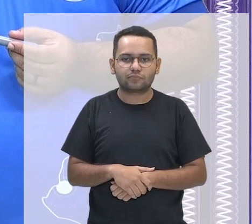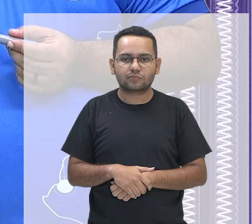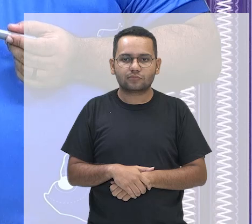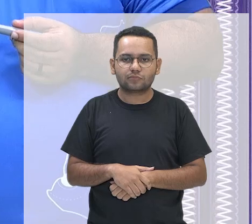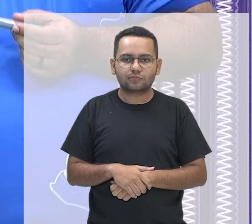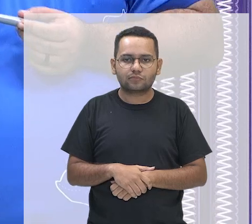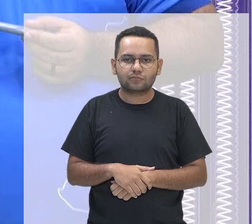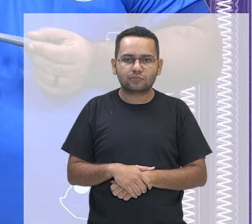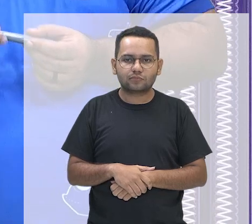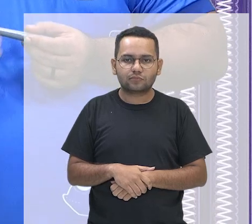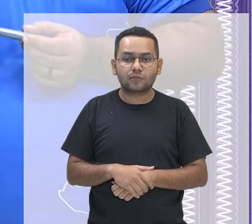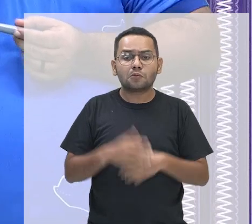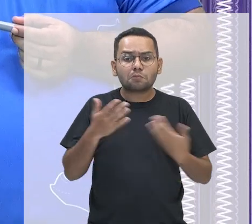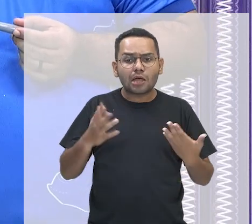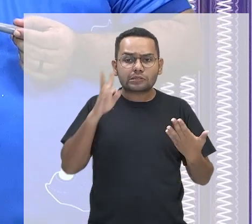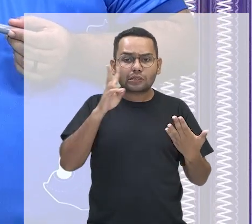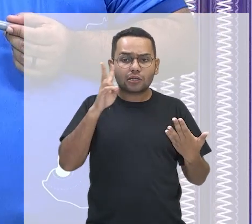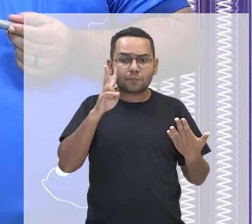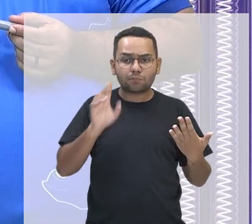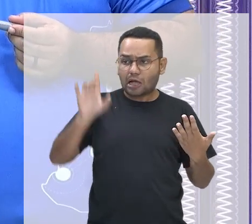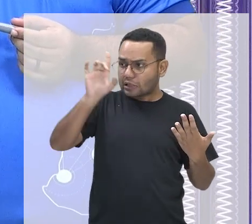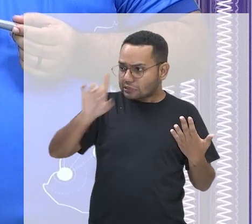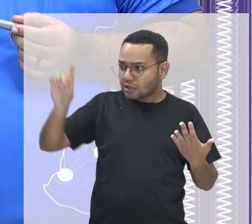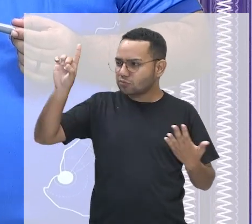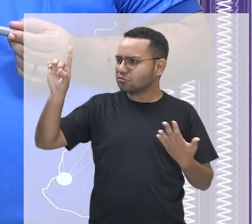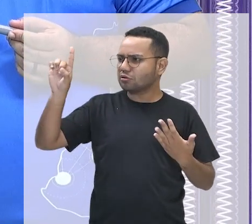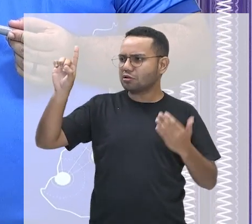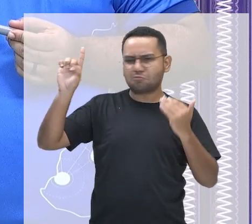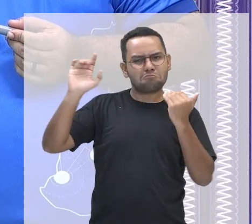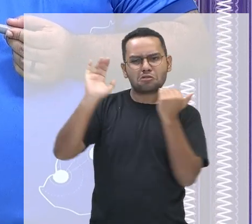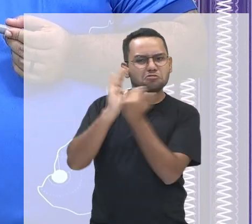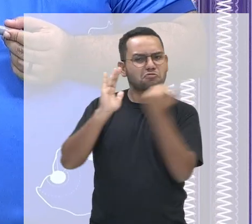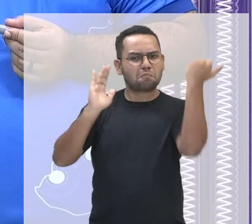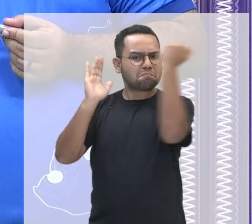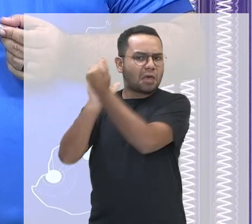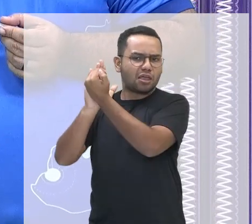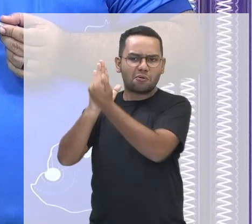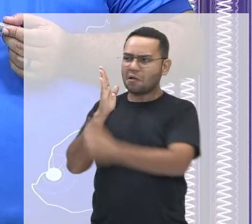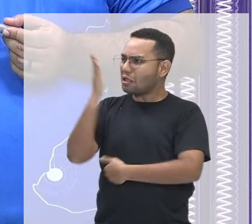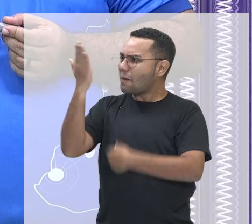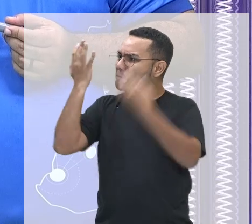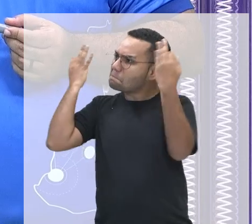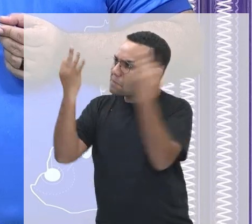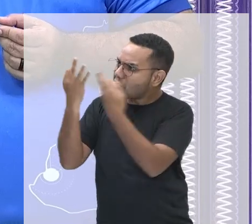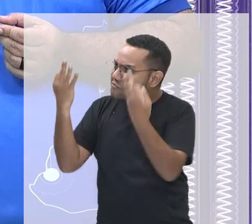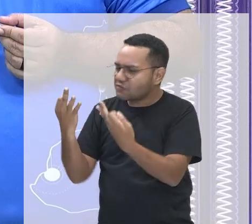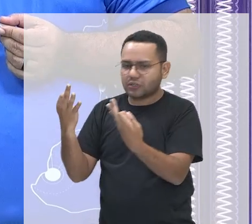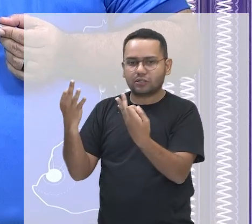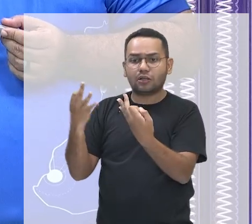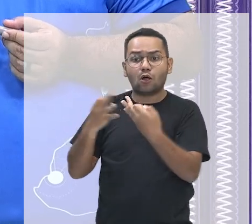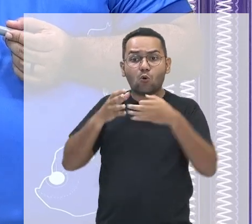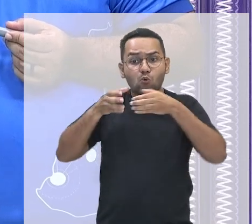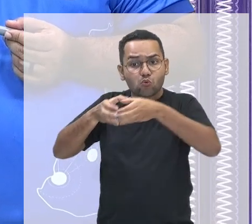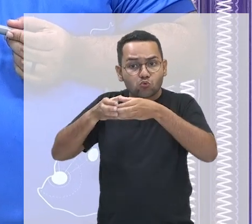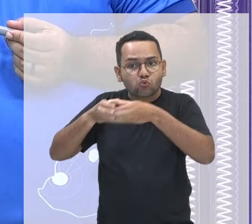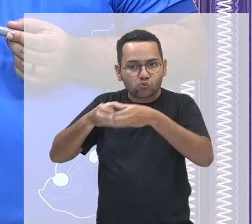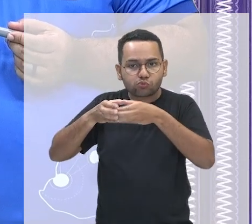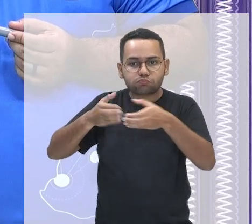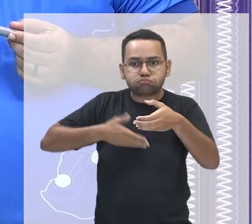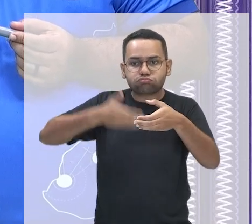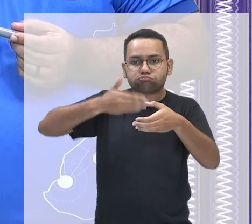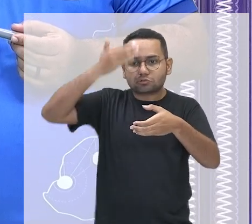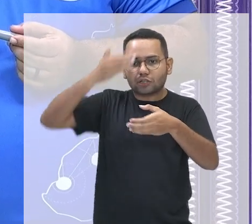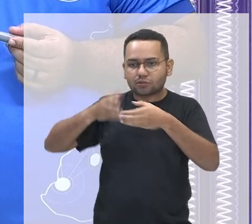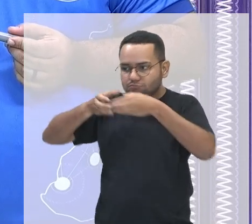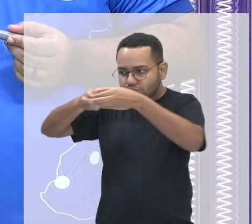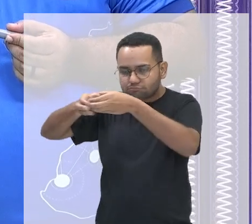unicidade absoluta de Deus, de Alá, no islamismo, todo crente, toda pessoa que acredita em Deus, pelo